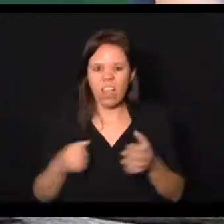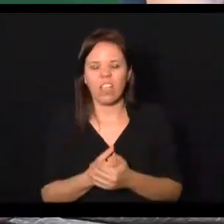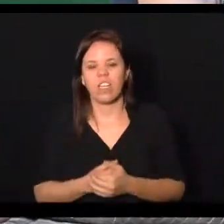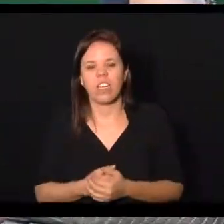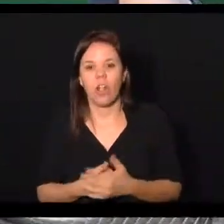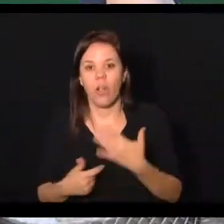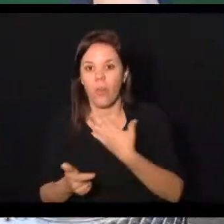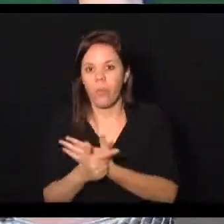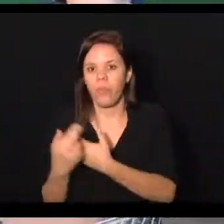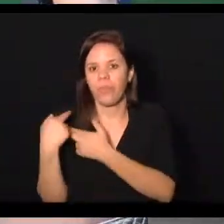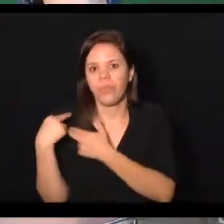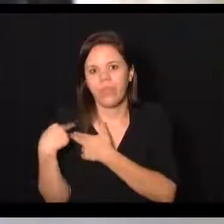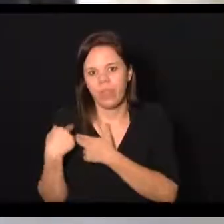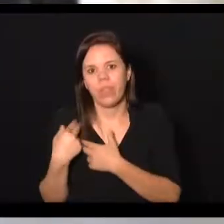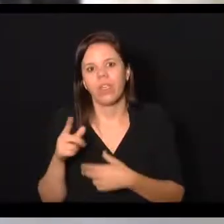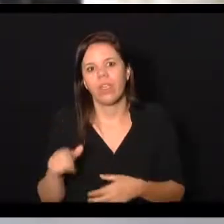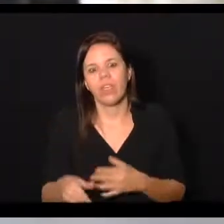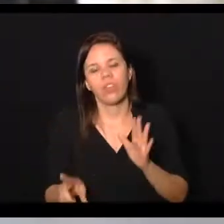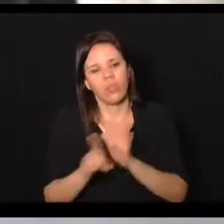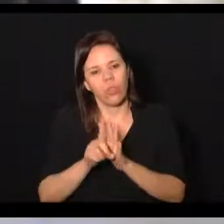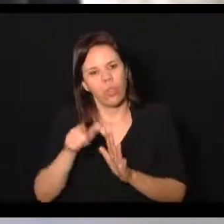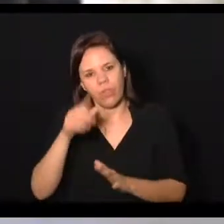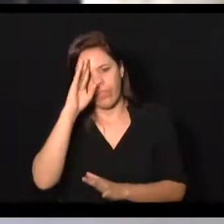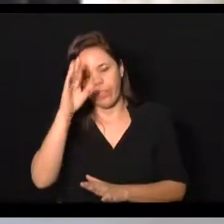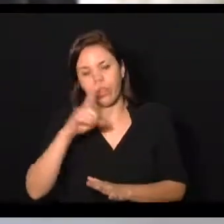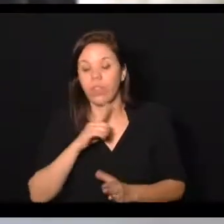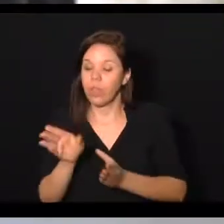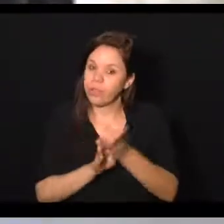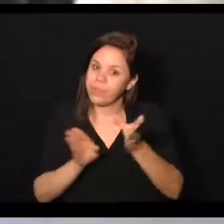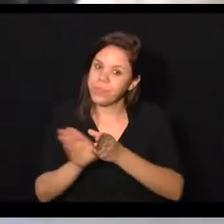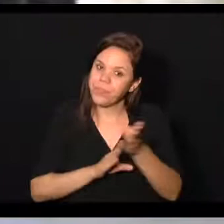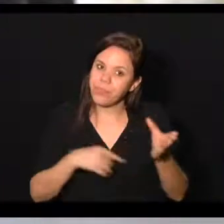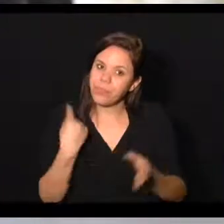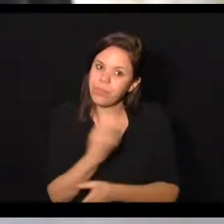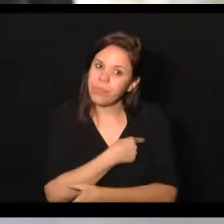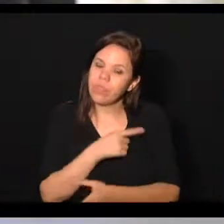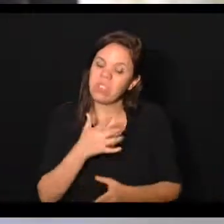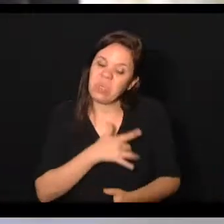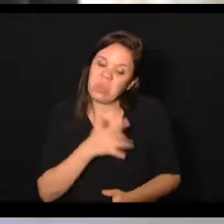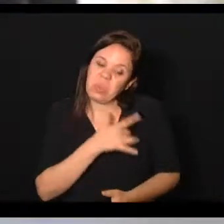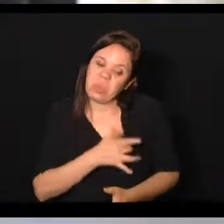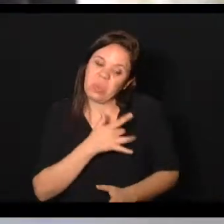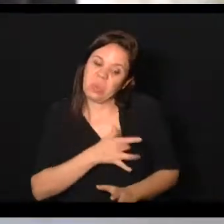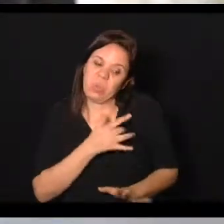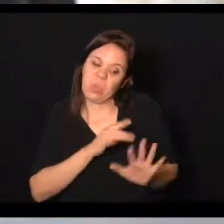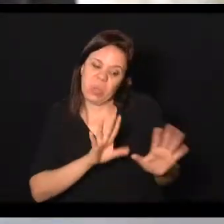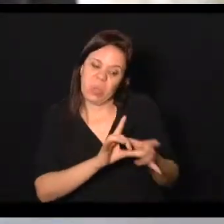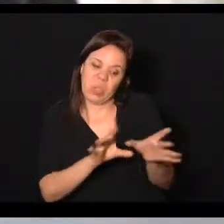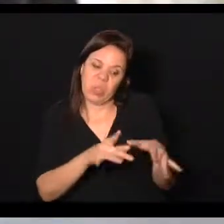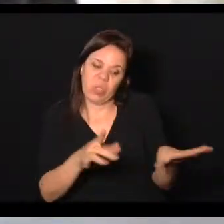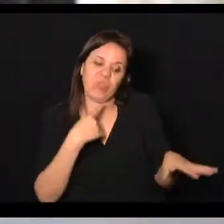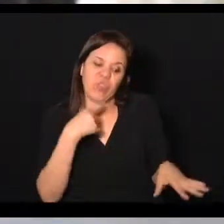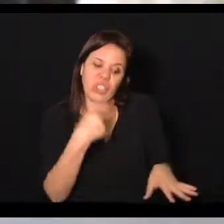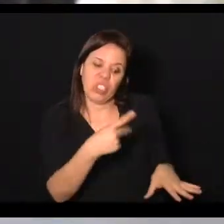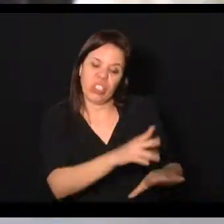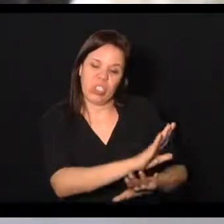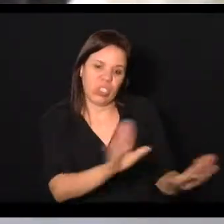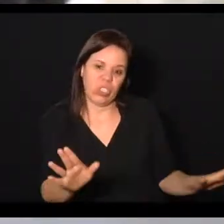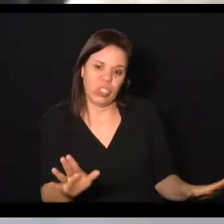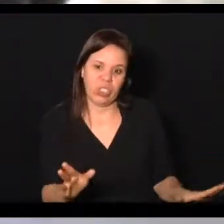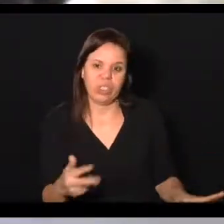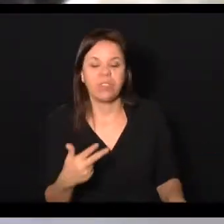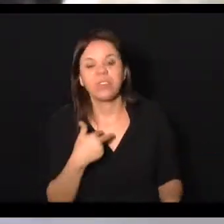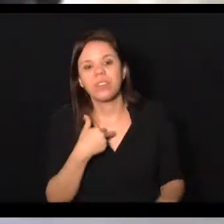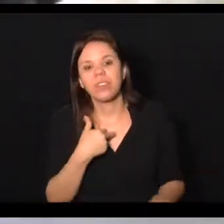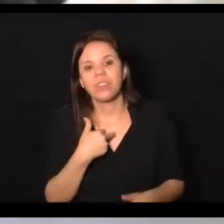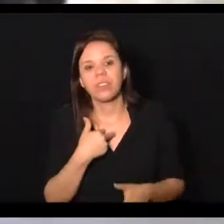do dono é fundamental. É importante ter uma orientação, porque se a gente ficar com dó, a gente vai fazer as vontades do cãozinho. A gente vai deixar ele à